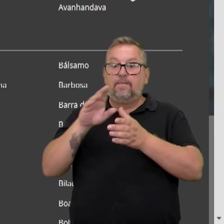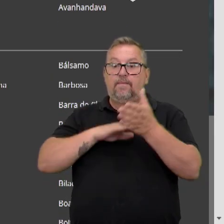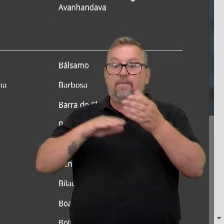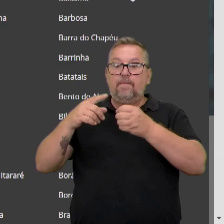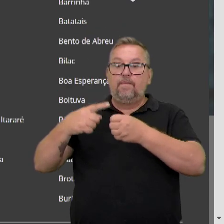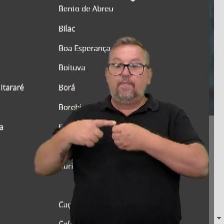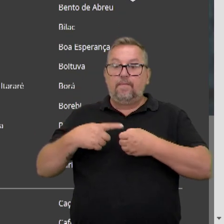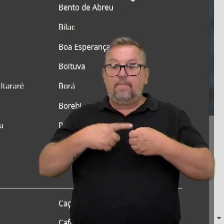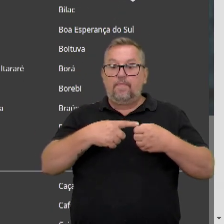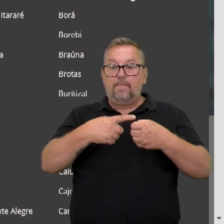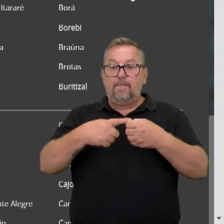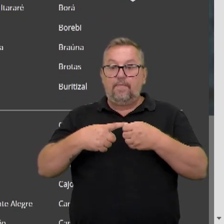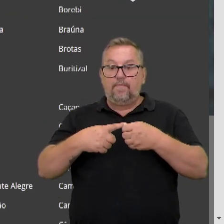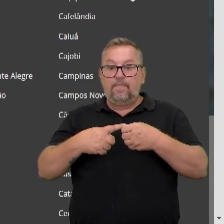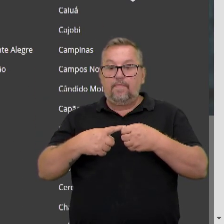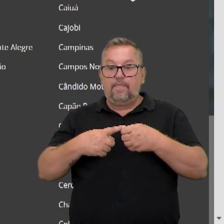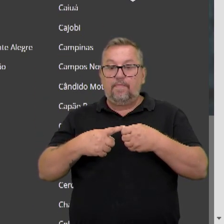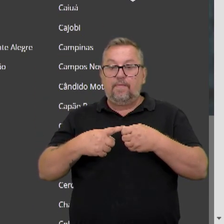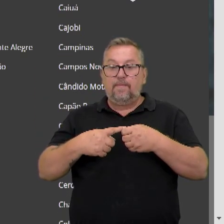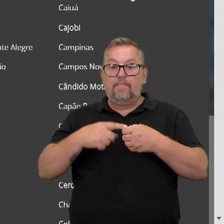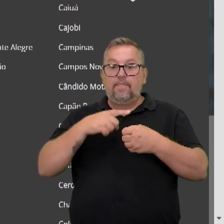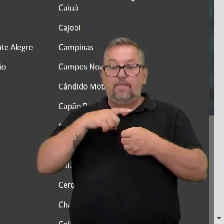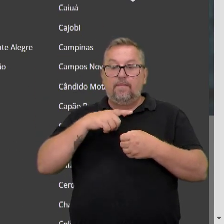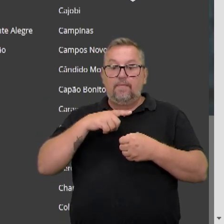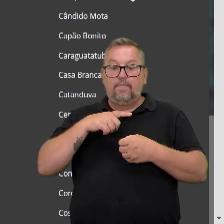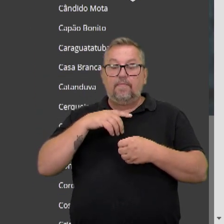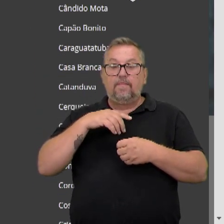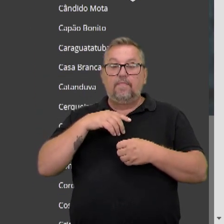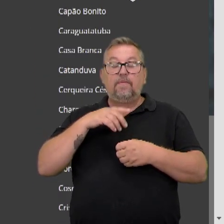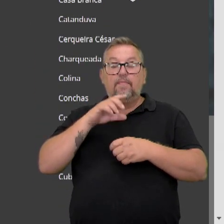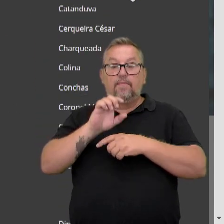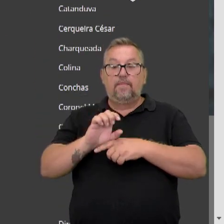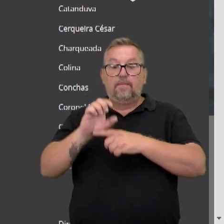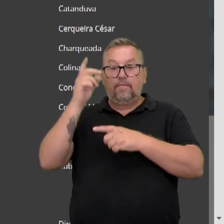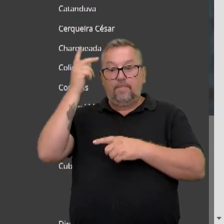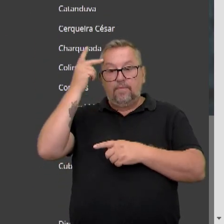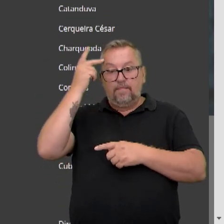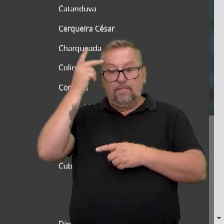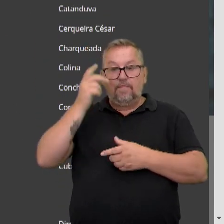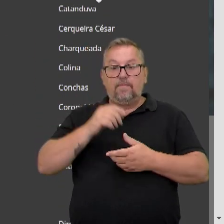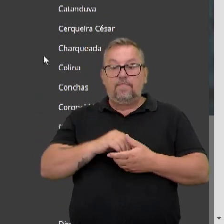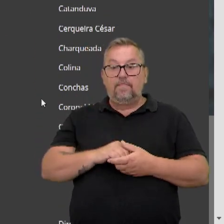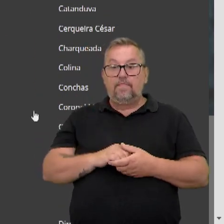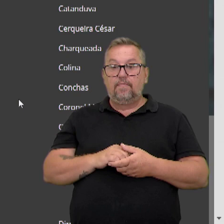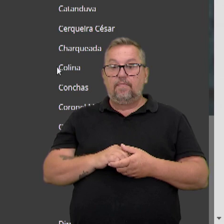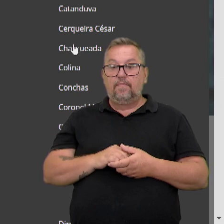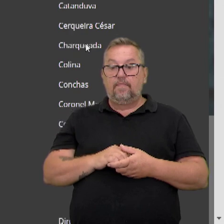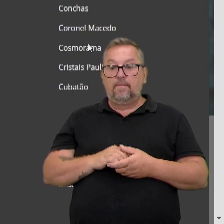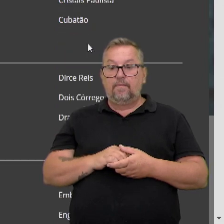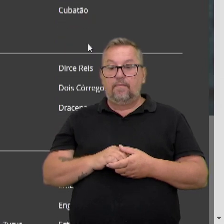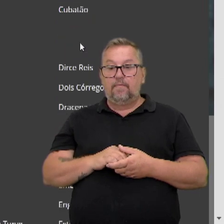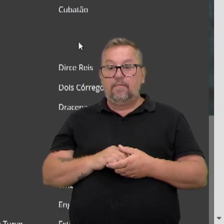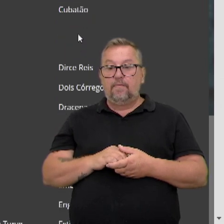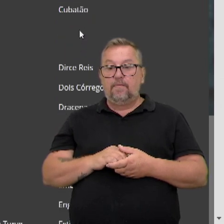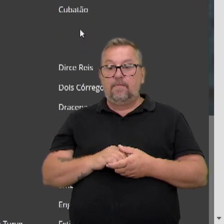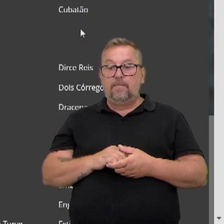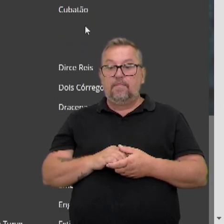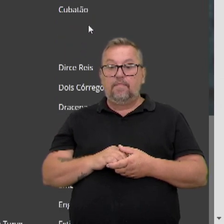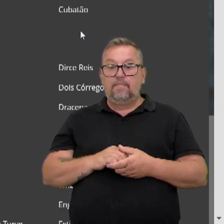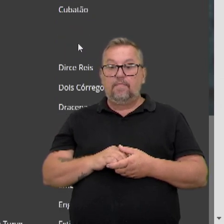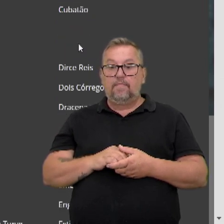os municípios, né, do estado de São Paulo, tá certo? Então vou escolher aqui